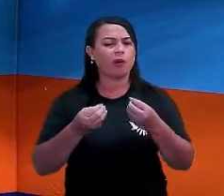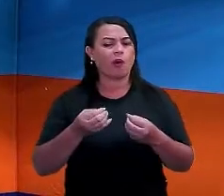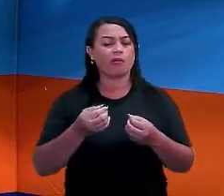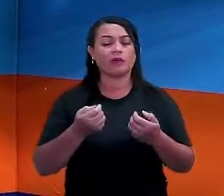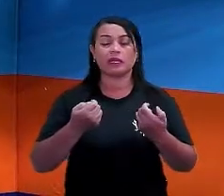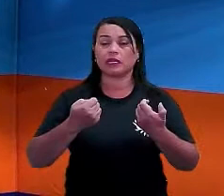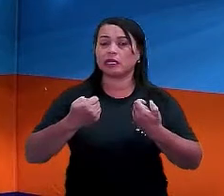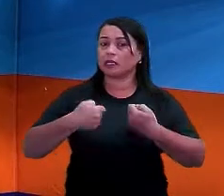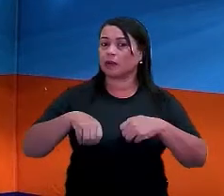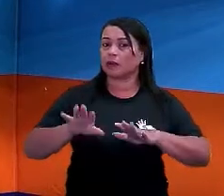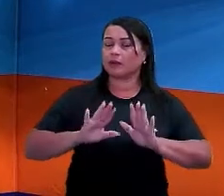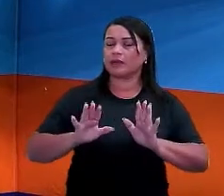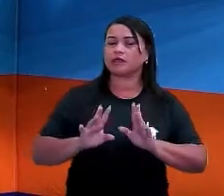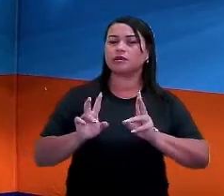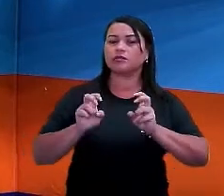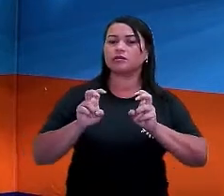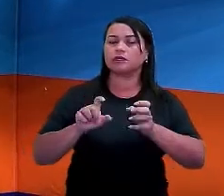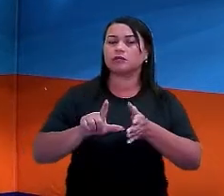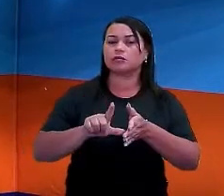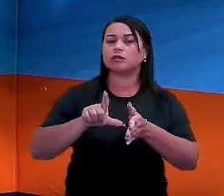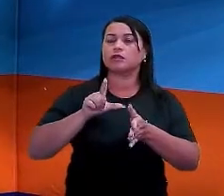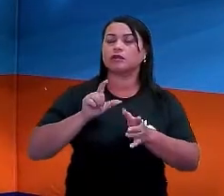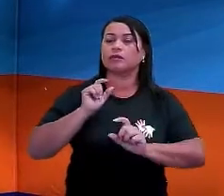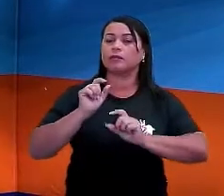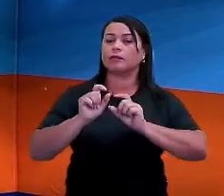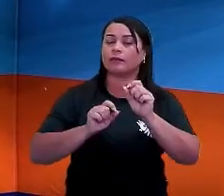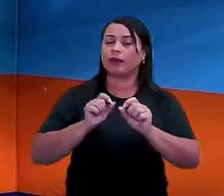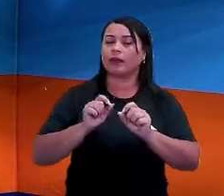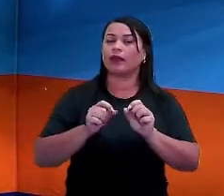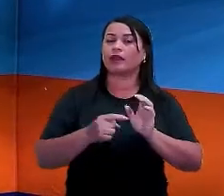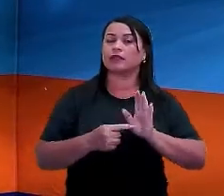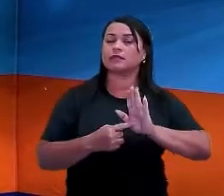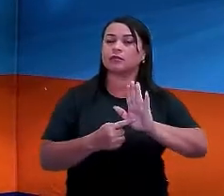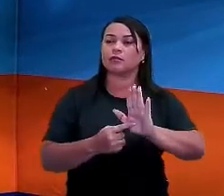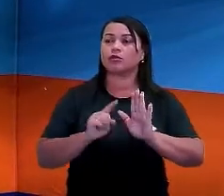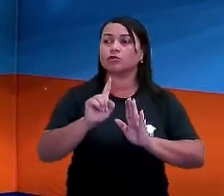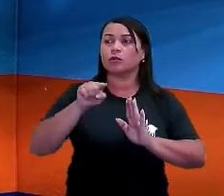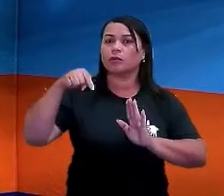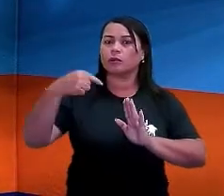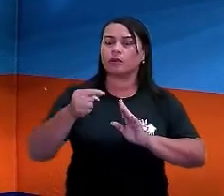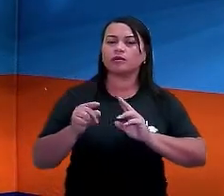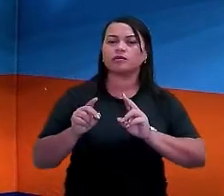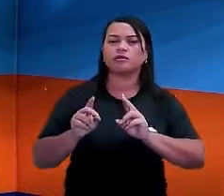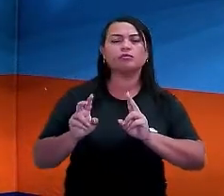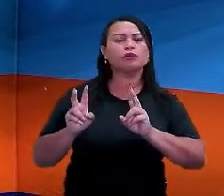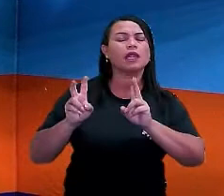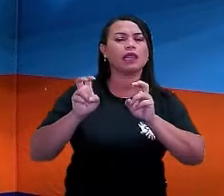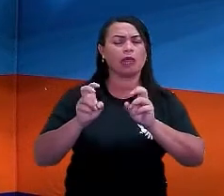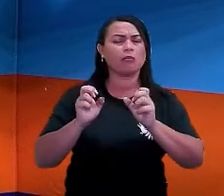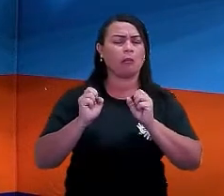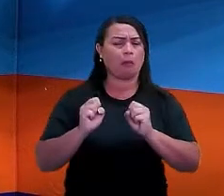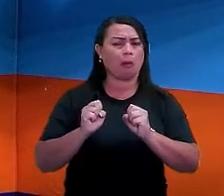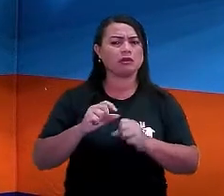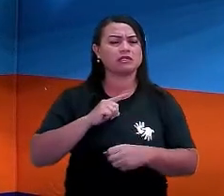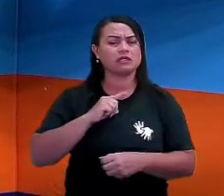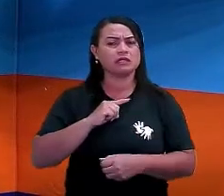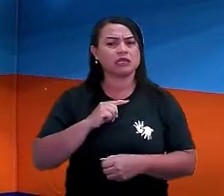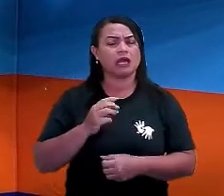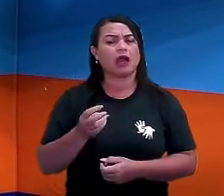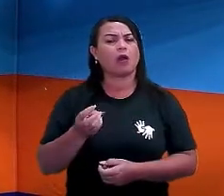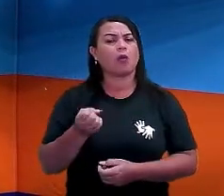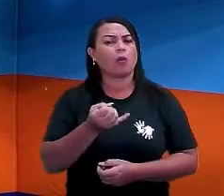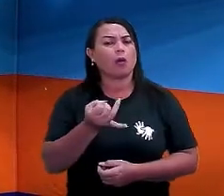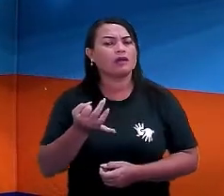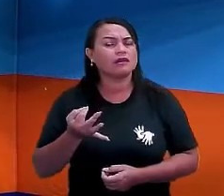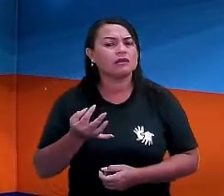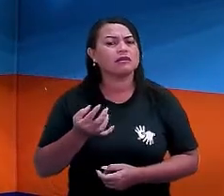não dependem de termos anteriores para que se determine o próximo termo. Pode-se obter o valor de um elemento